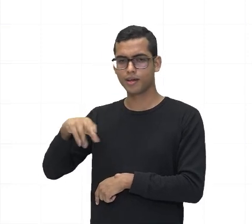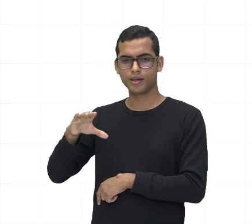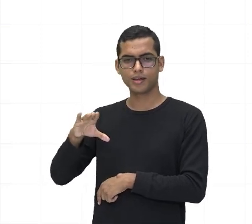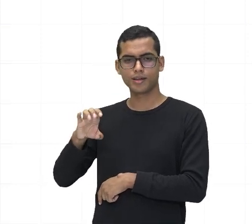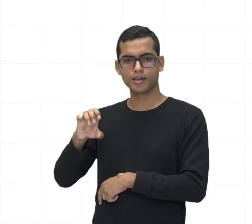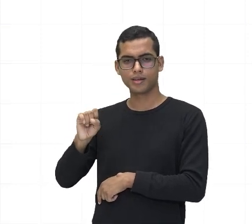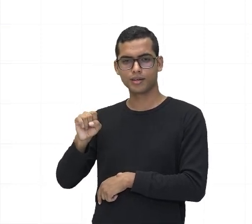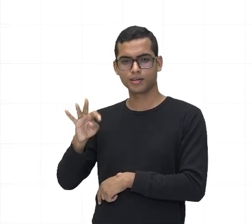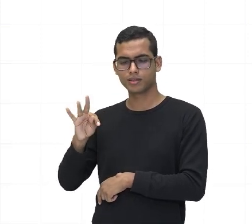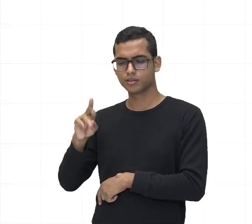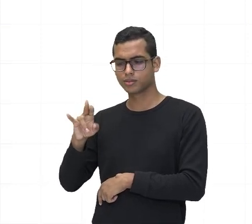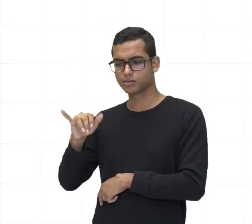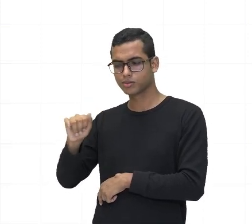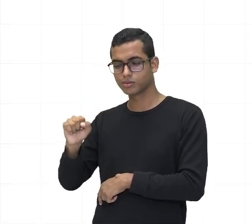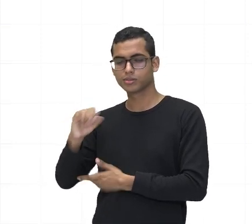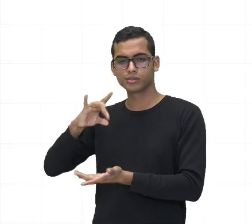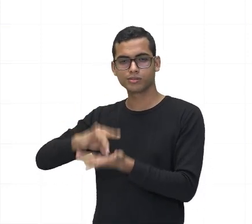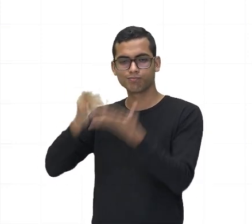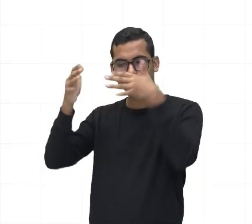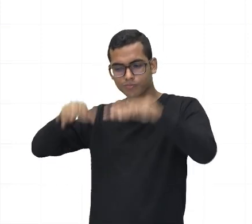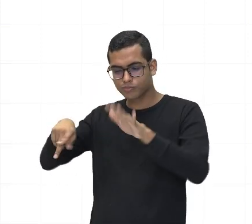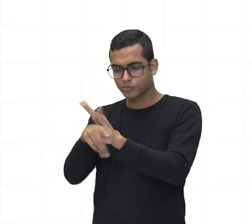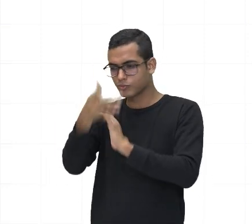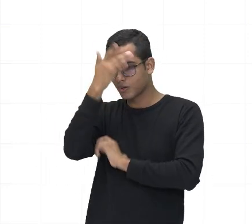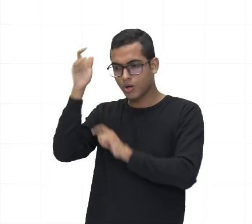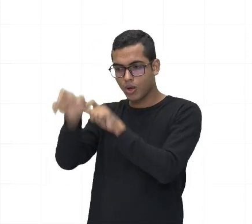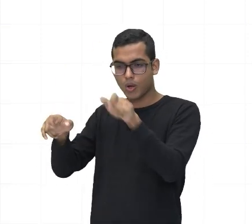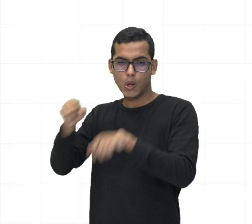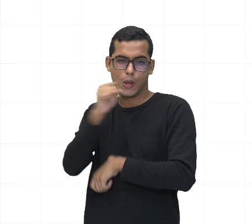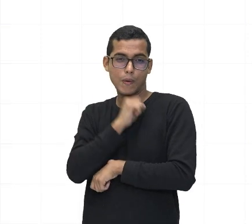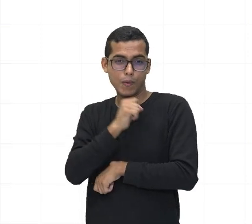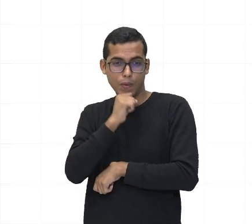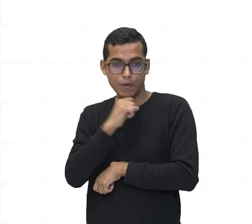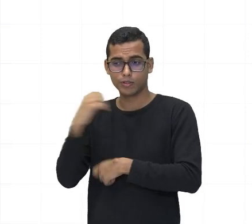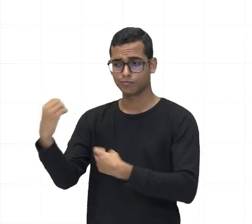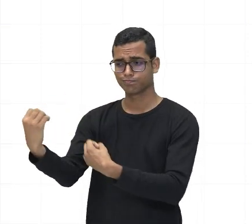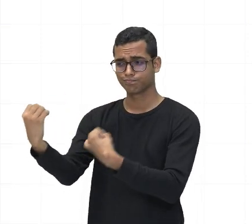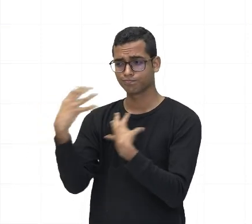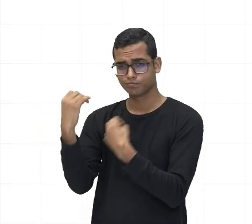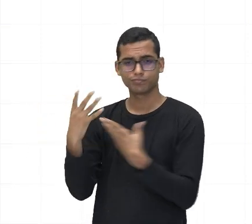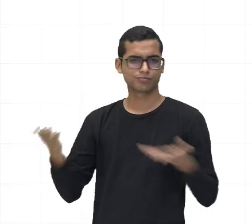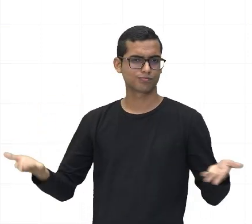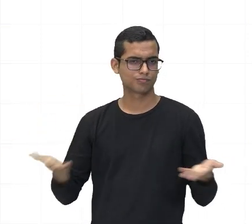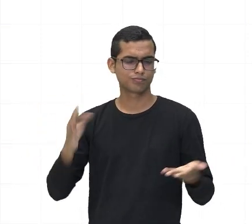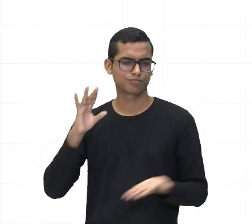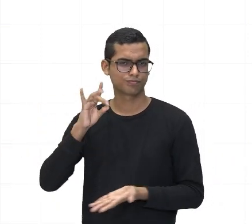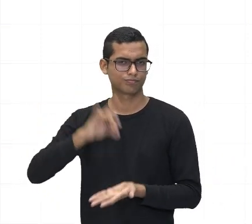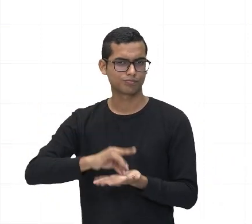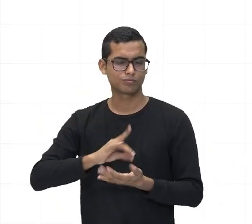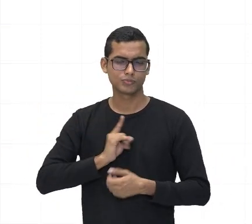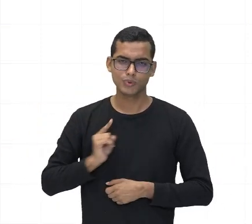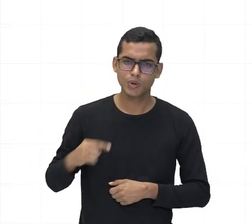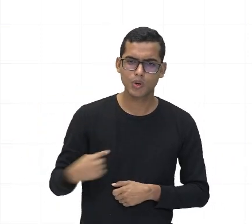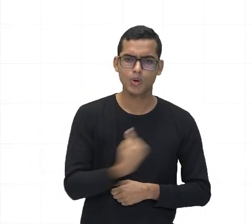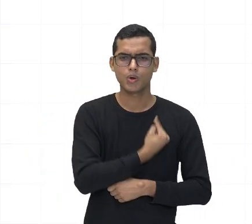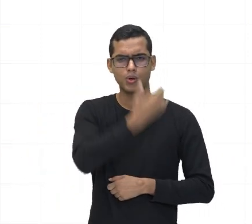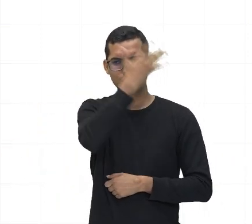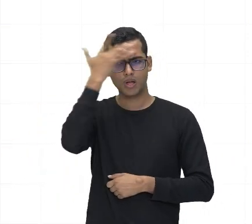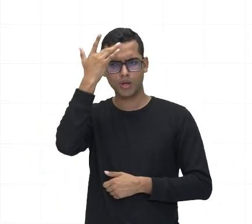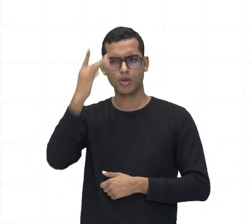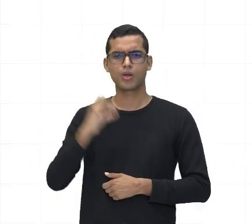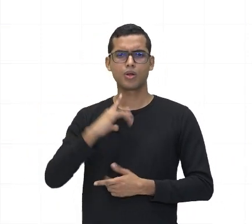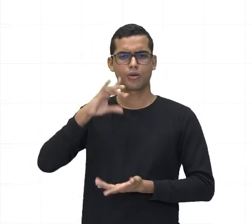que se tem às pessoas idosas. Muita coisa a nos ensinar hoje, né, meus alunos? Para nós Hoje, como é que